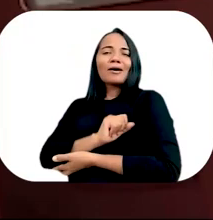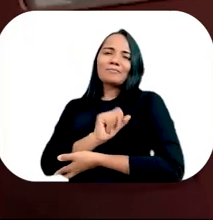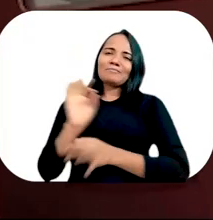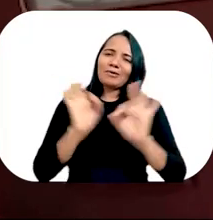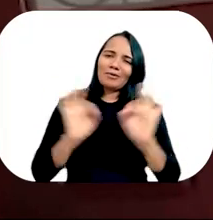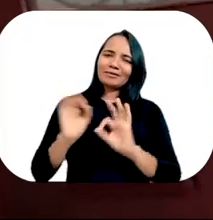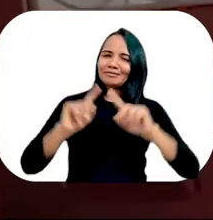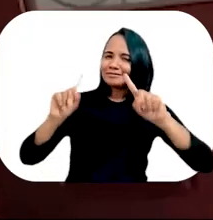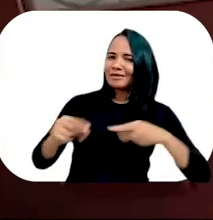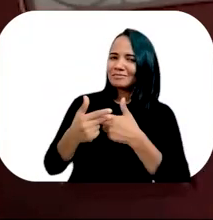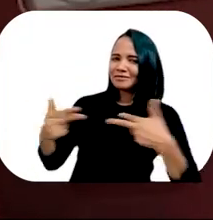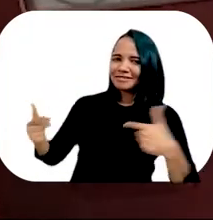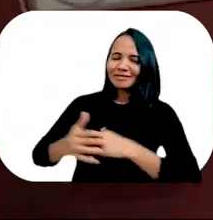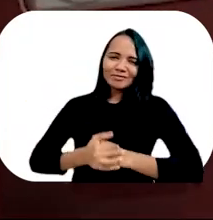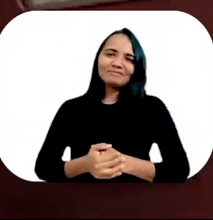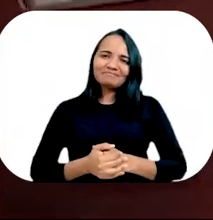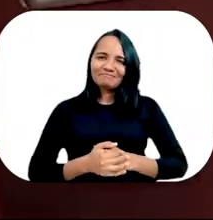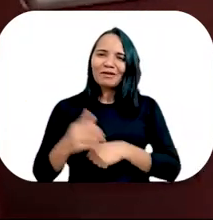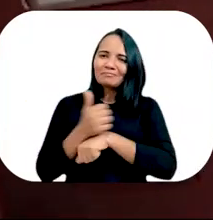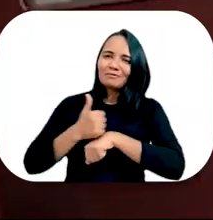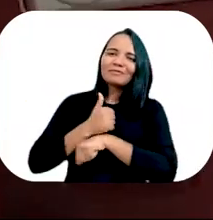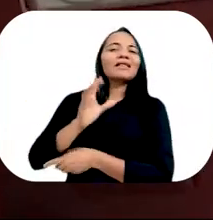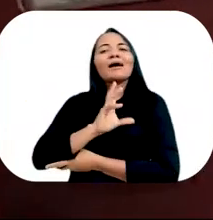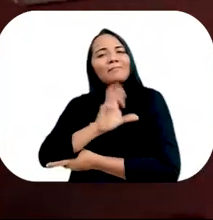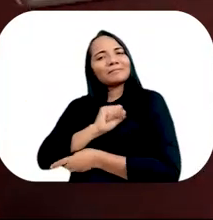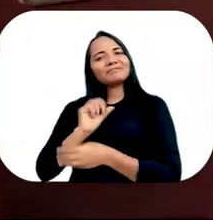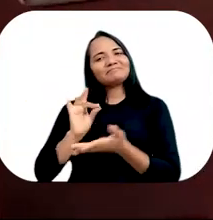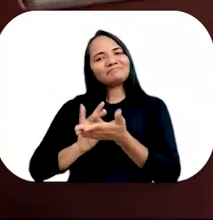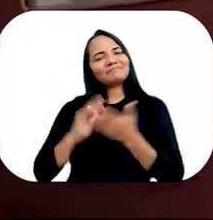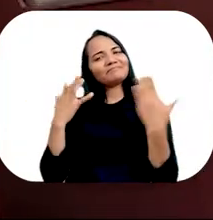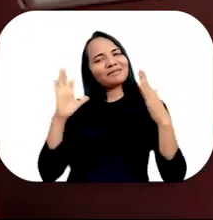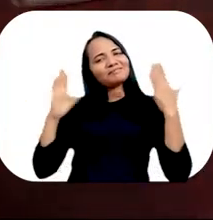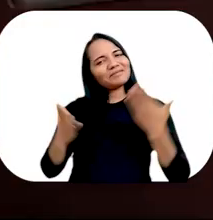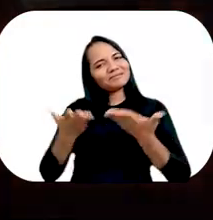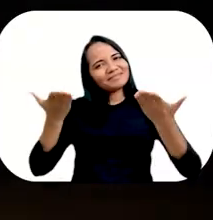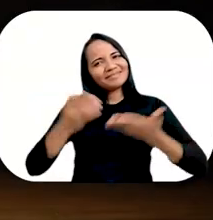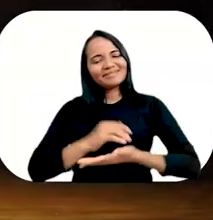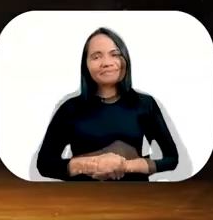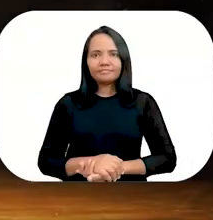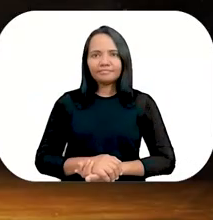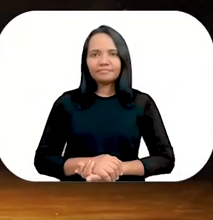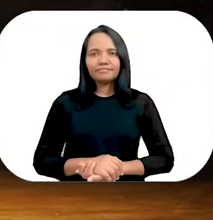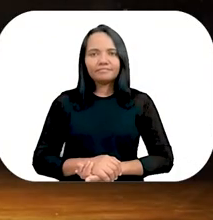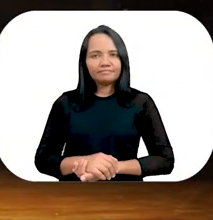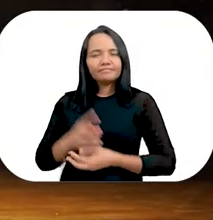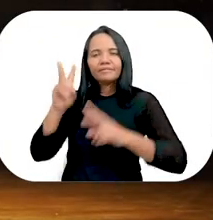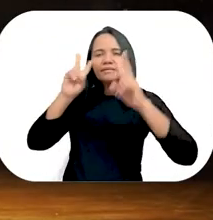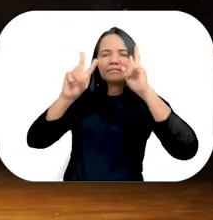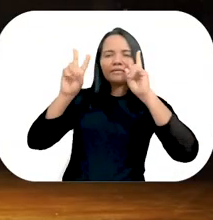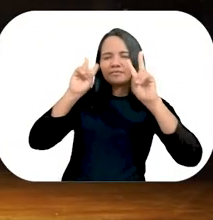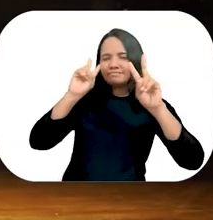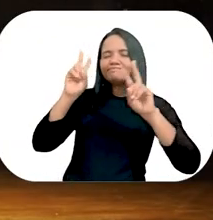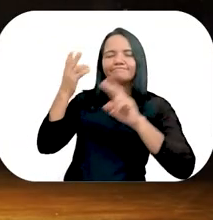tudo. Além de tudo, você tem amor pelo que faz. Parabéns, Custódio, parabéns. Memórias